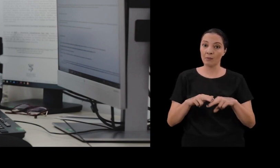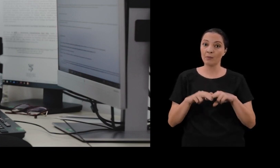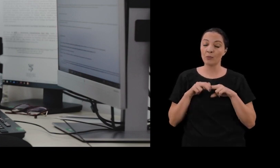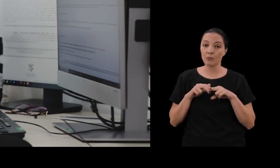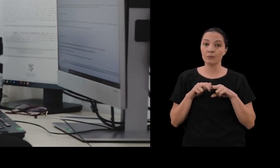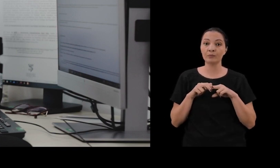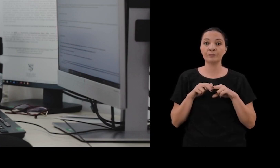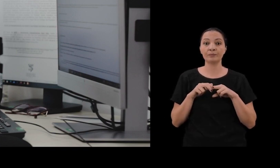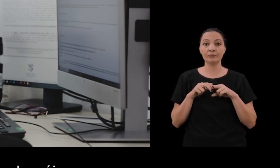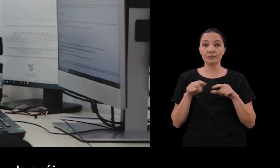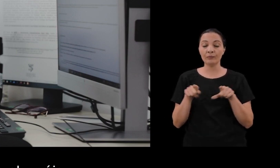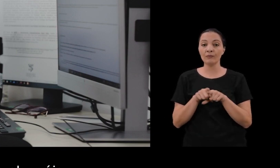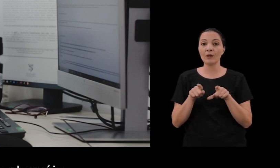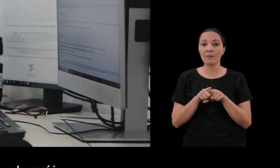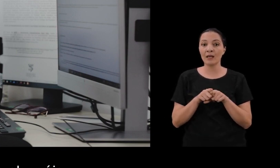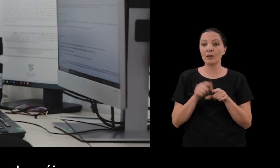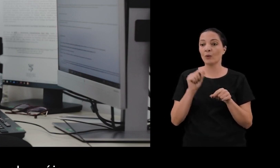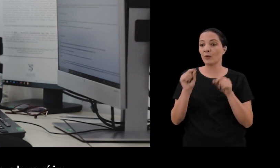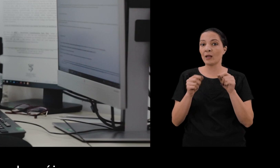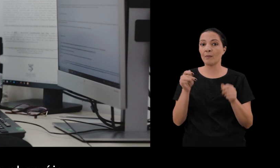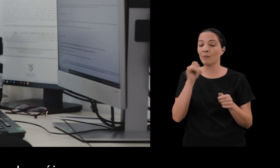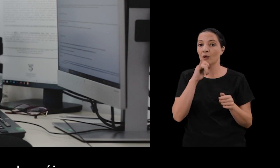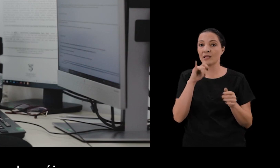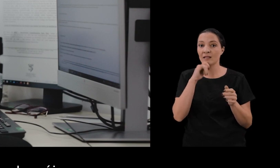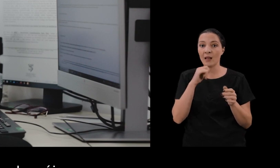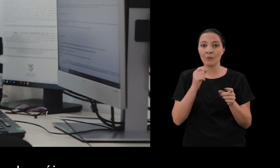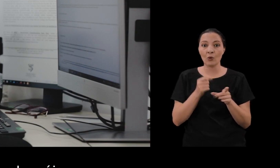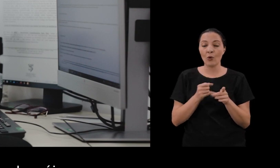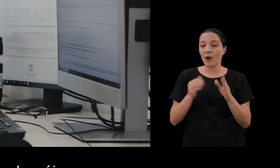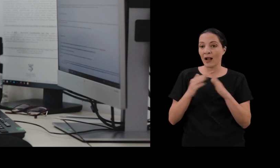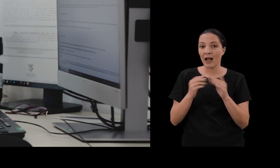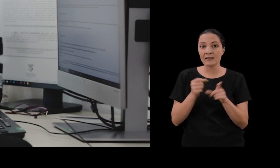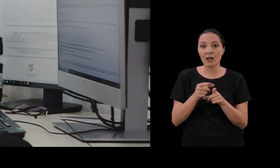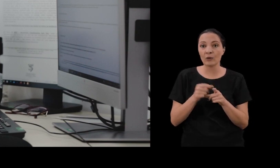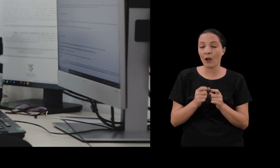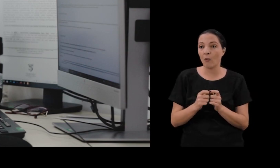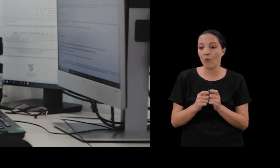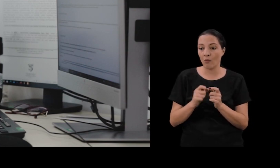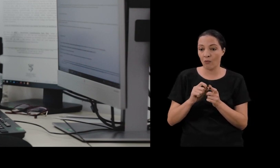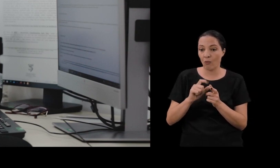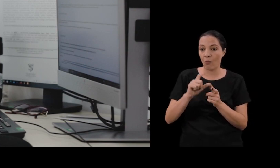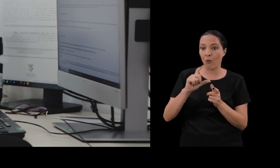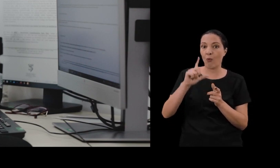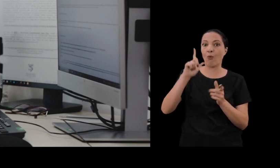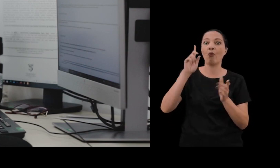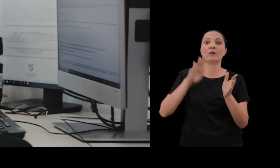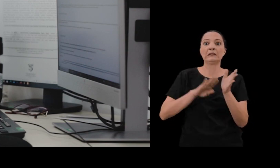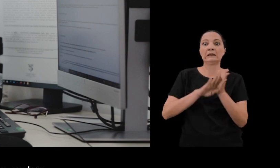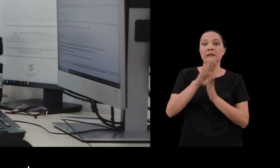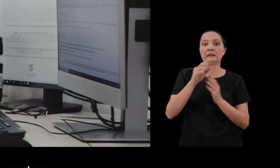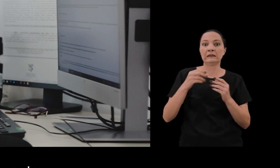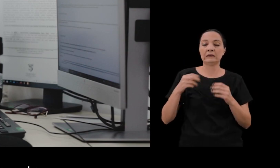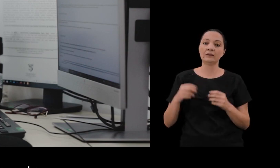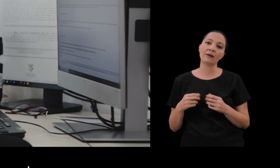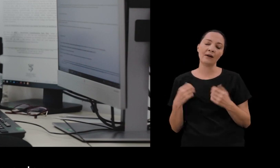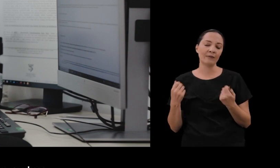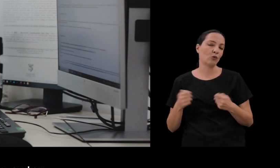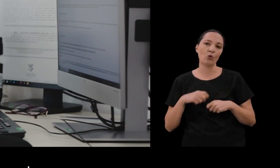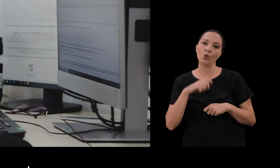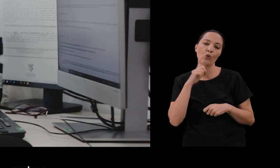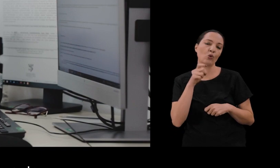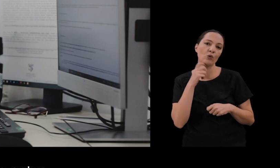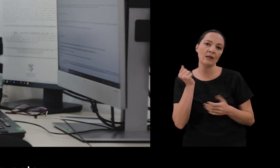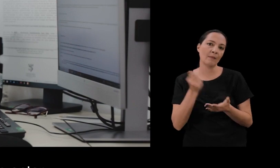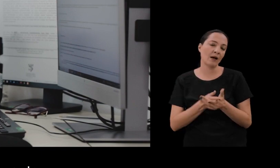considerando ainda o aumento dos índices de aluguéis, elas acabaram não conseguindo pagar e acabaram tendo